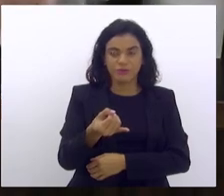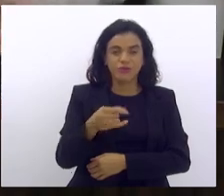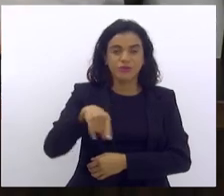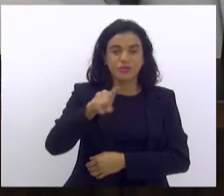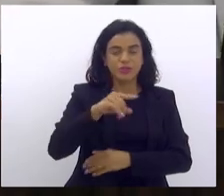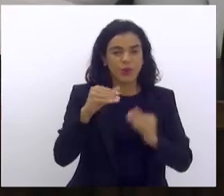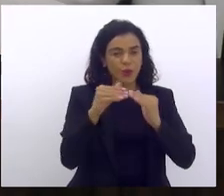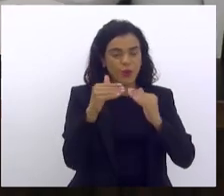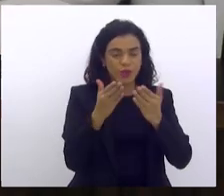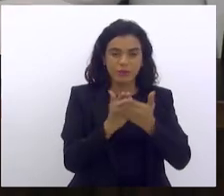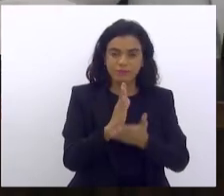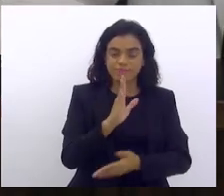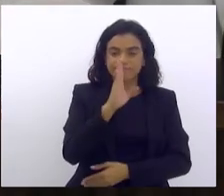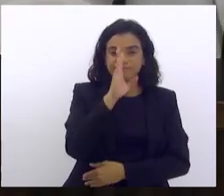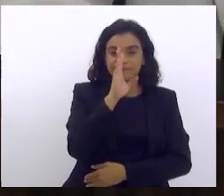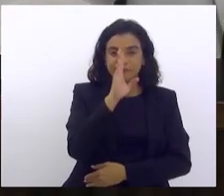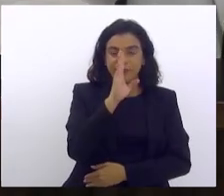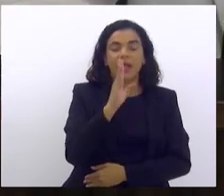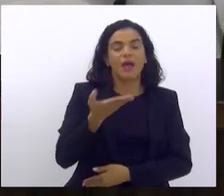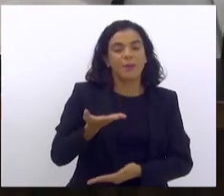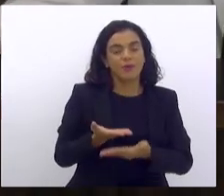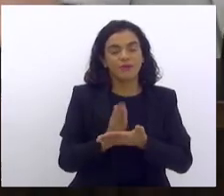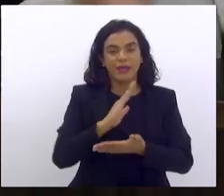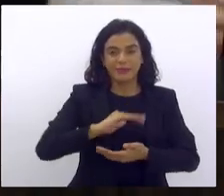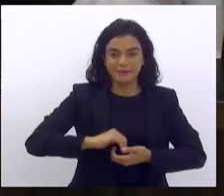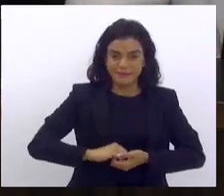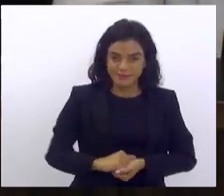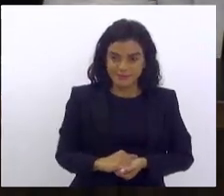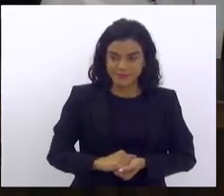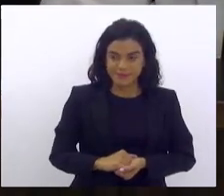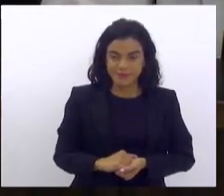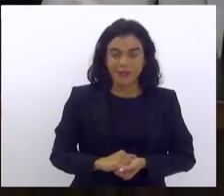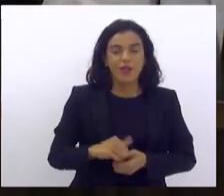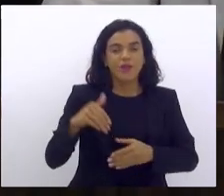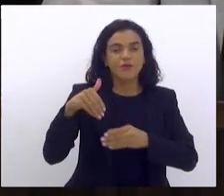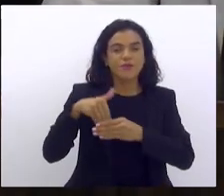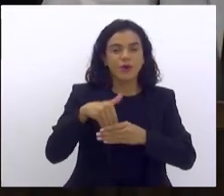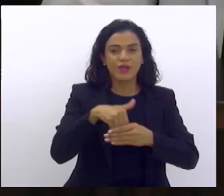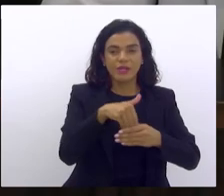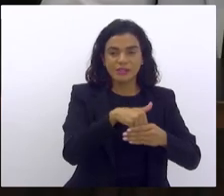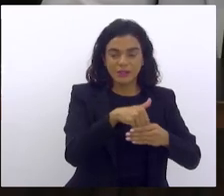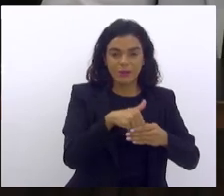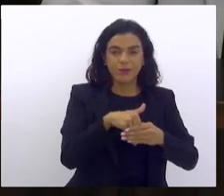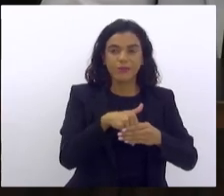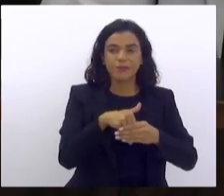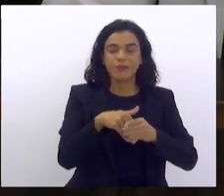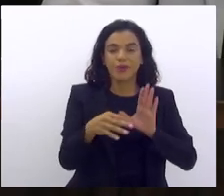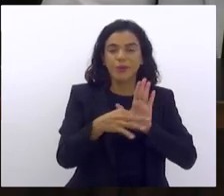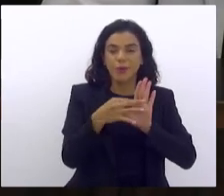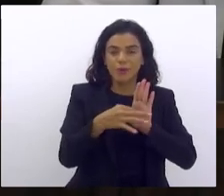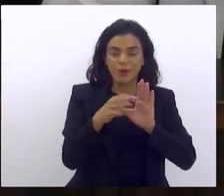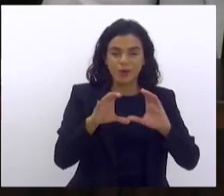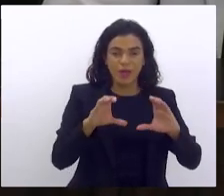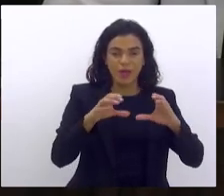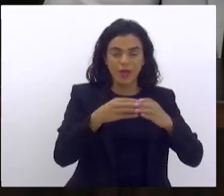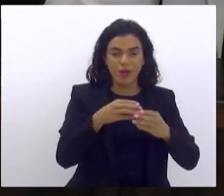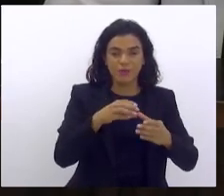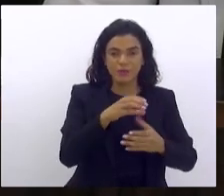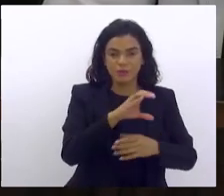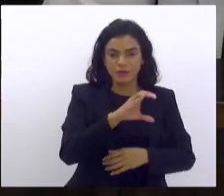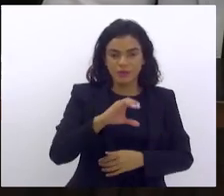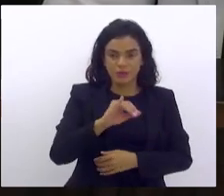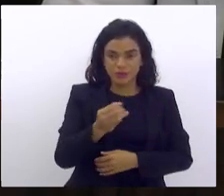que aprovam, permanece como estão, aprovado. Em votação, o parecer da Comissão de